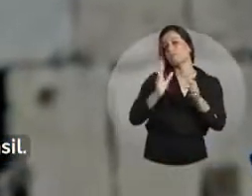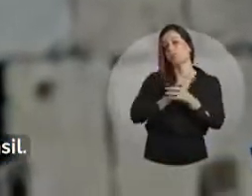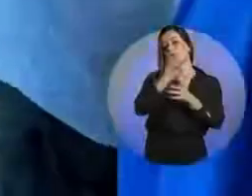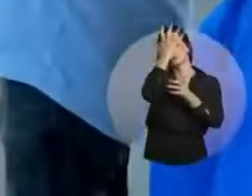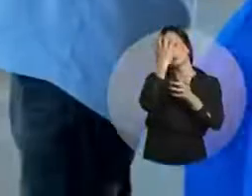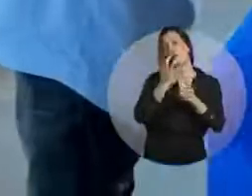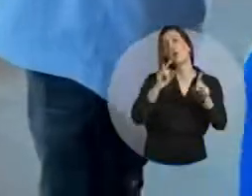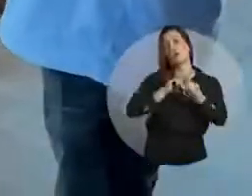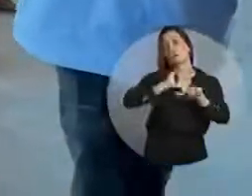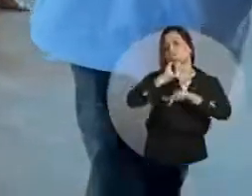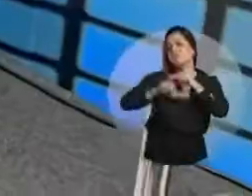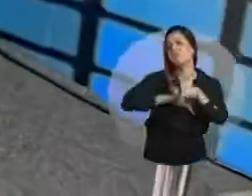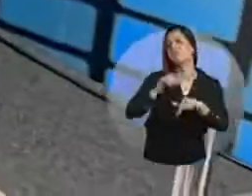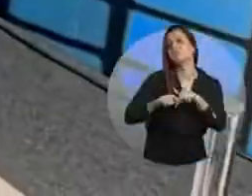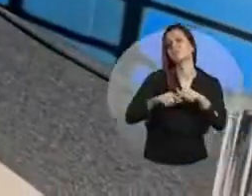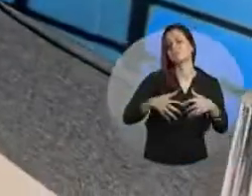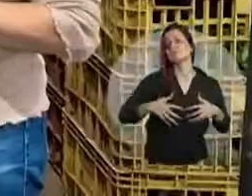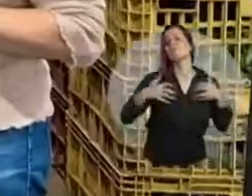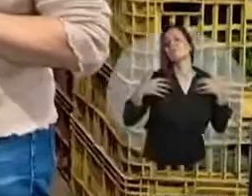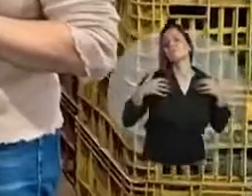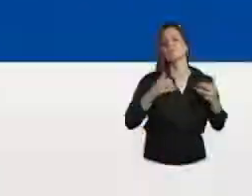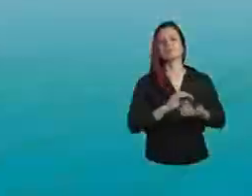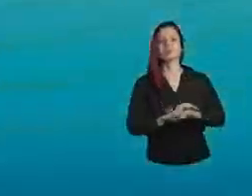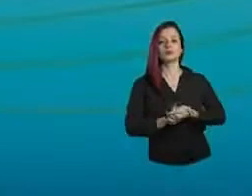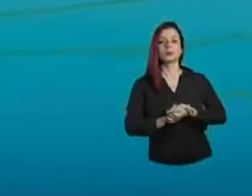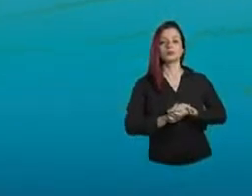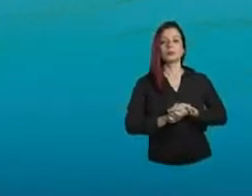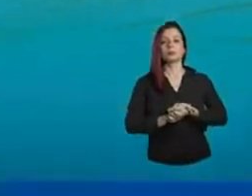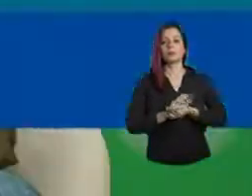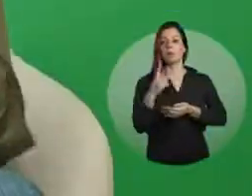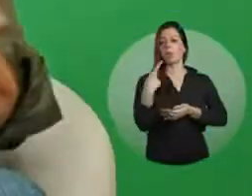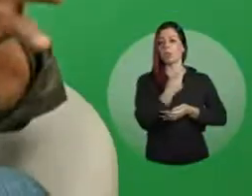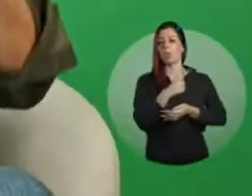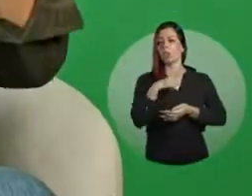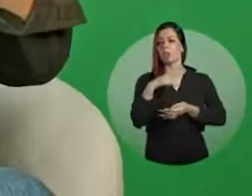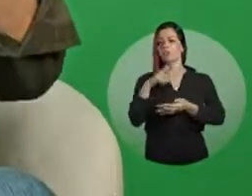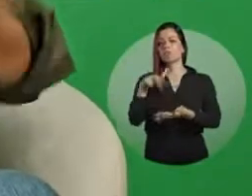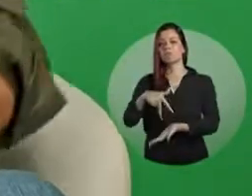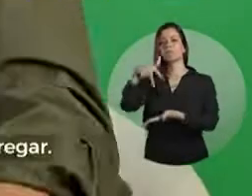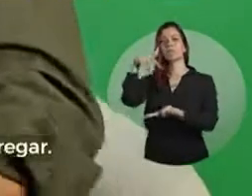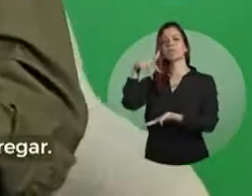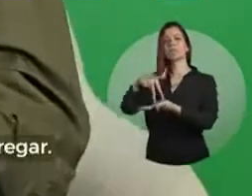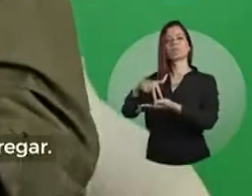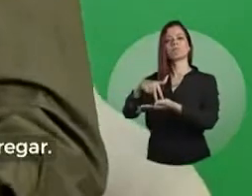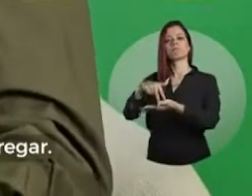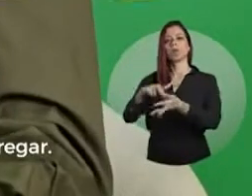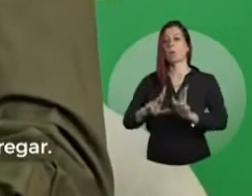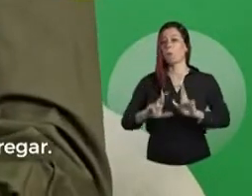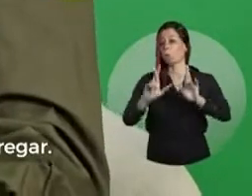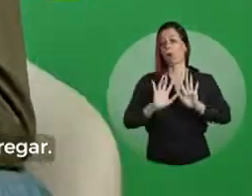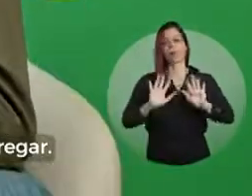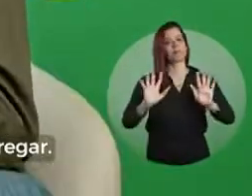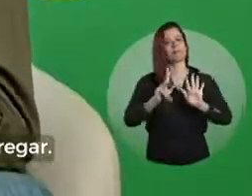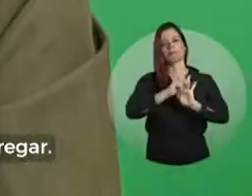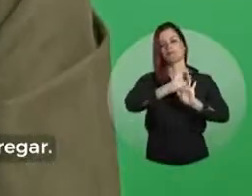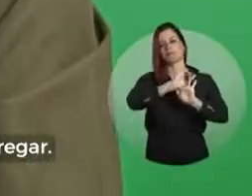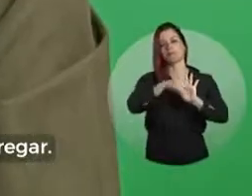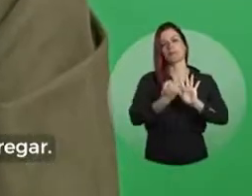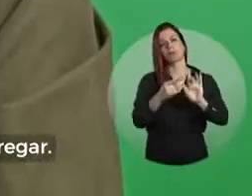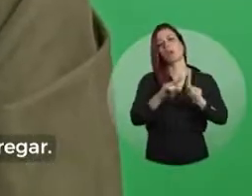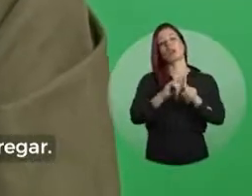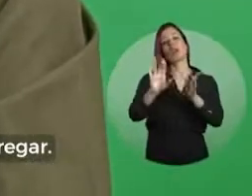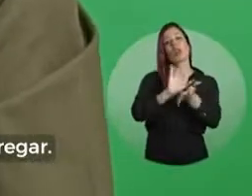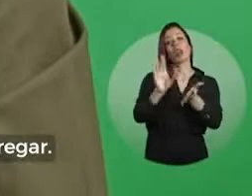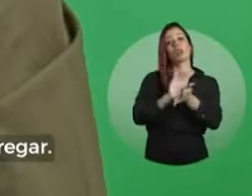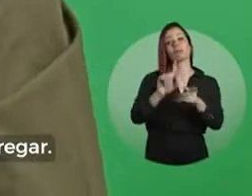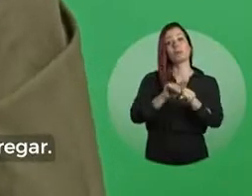no Brasil, com seriedade, trabalho e competência. Nós temos os pés no chão. A gente não faz promessa, faz projeto, com